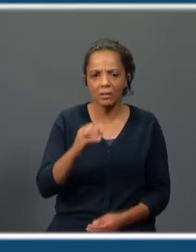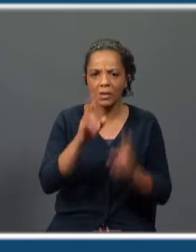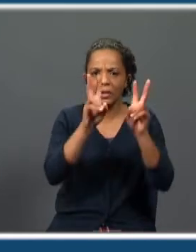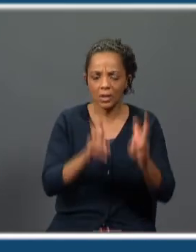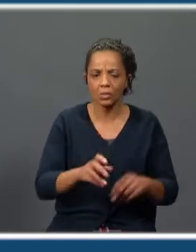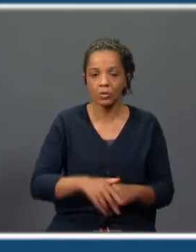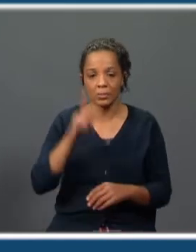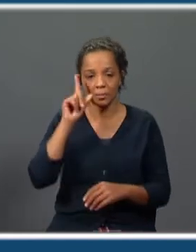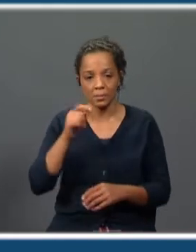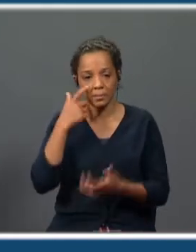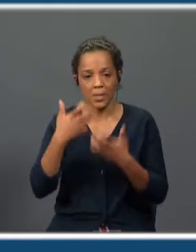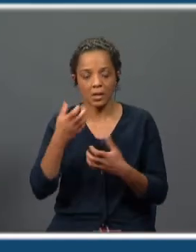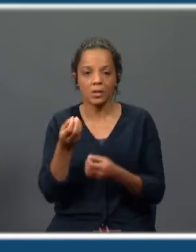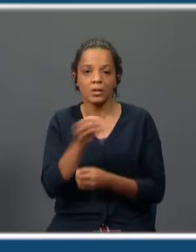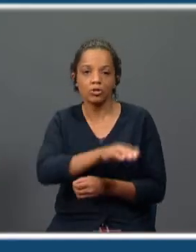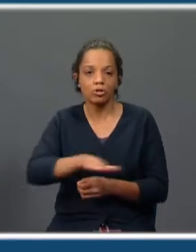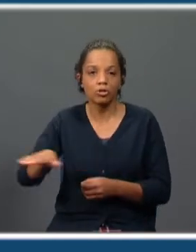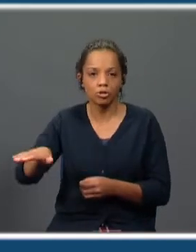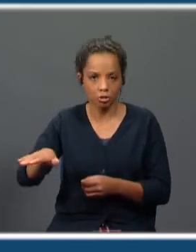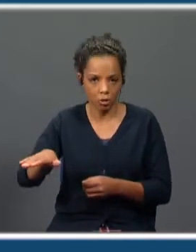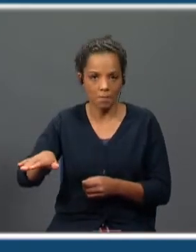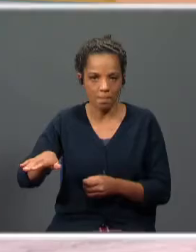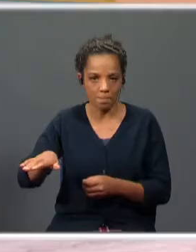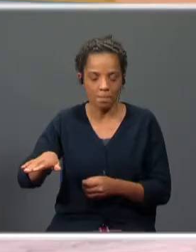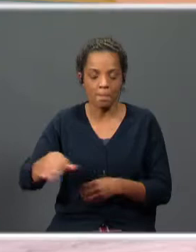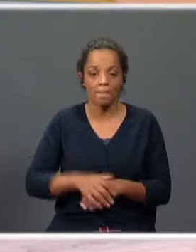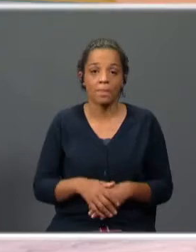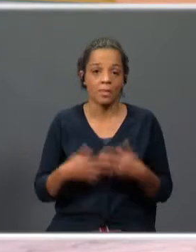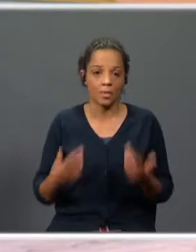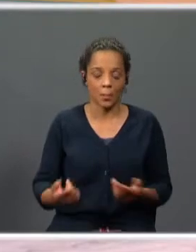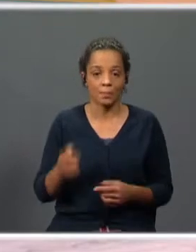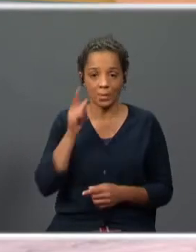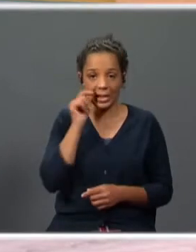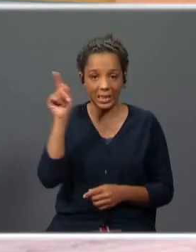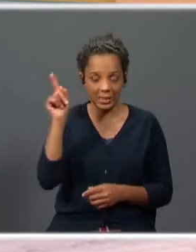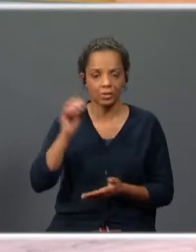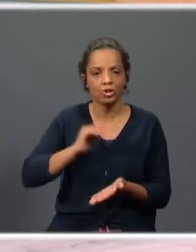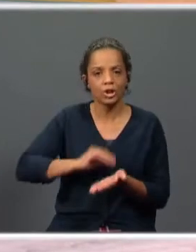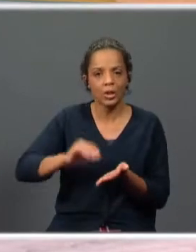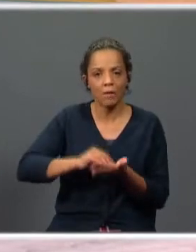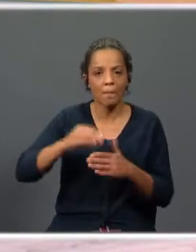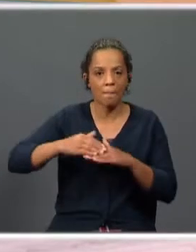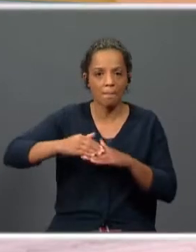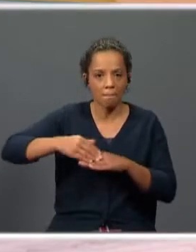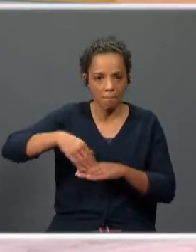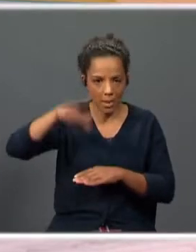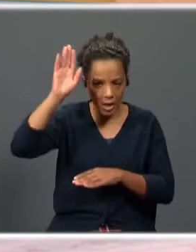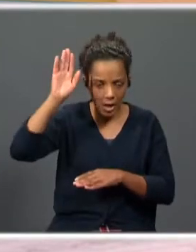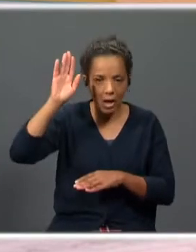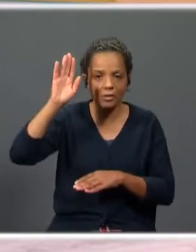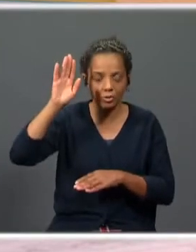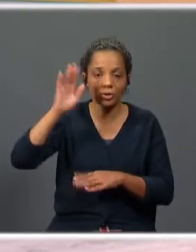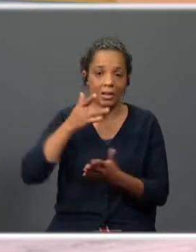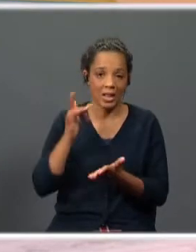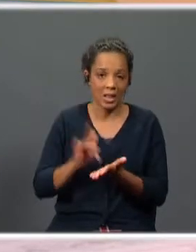a produção literária para crianças. O que é que isto quer dizer? Quer dizer que ele escreve mais para a maior parte